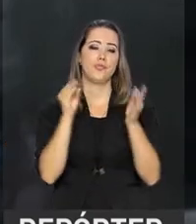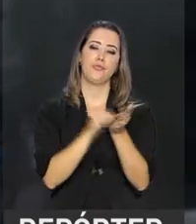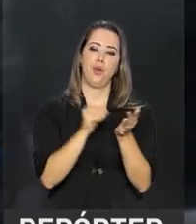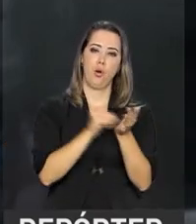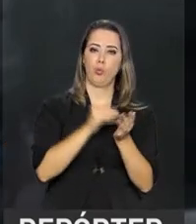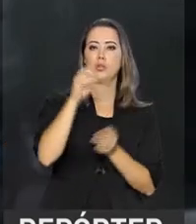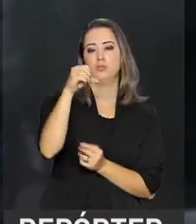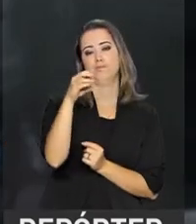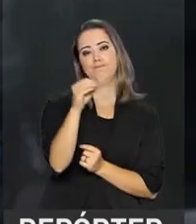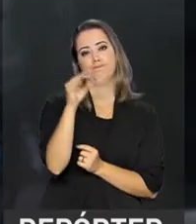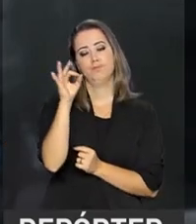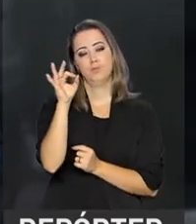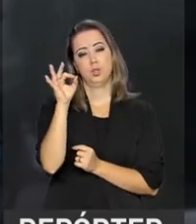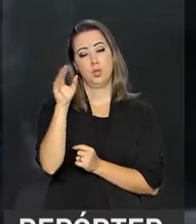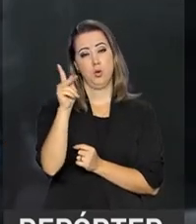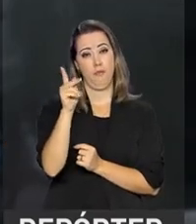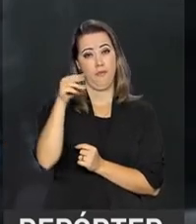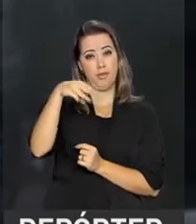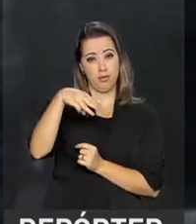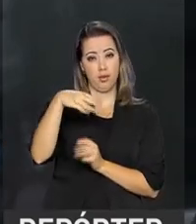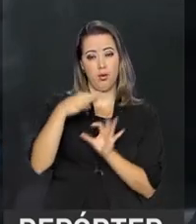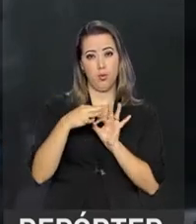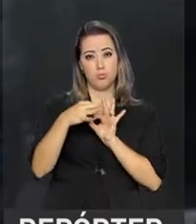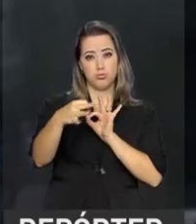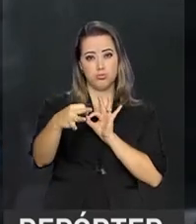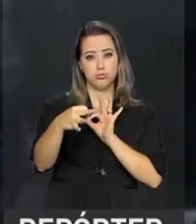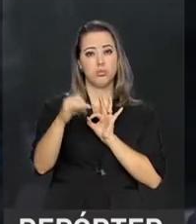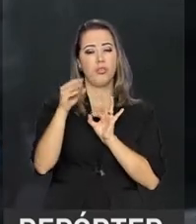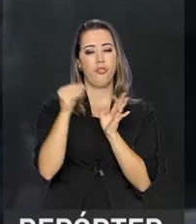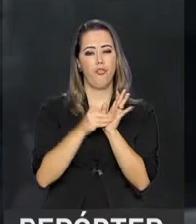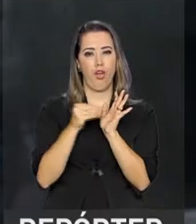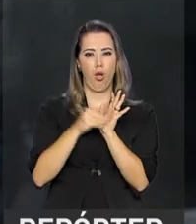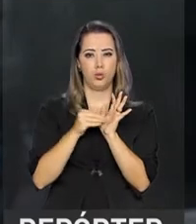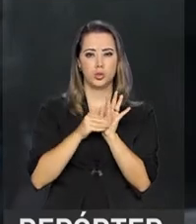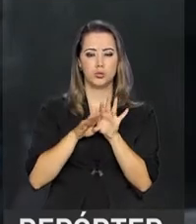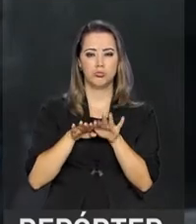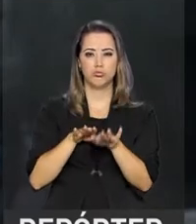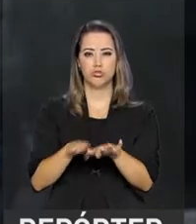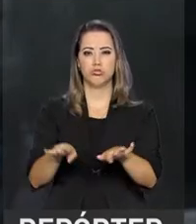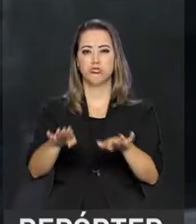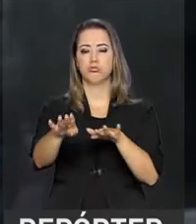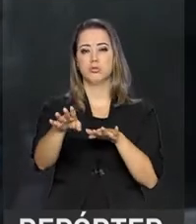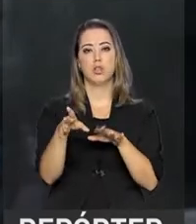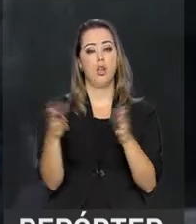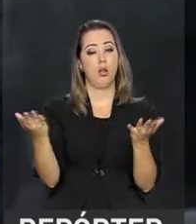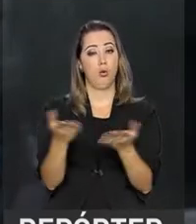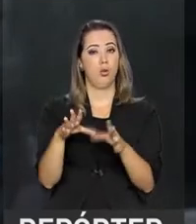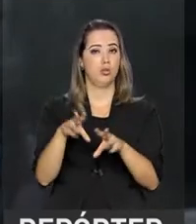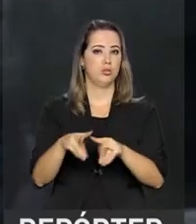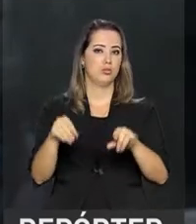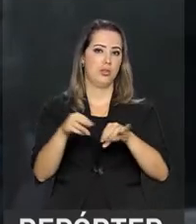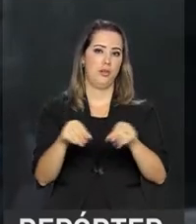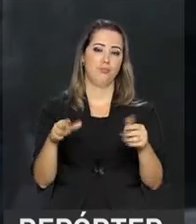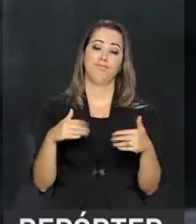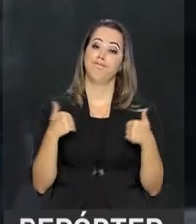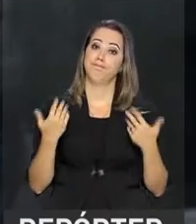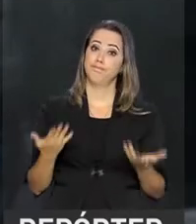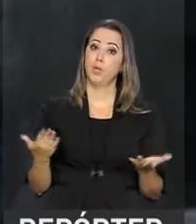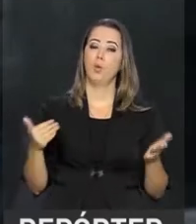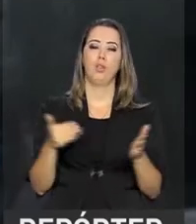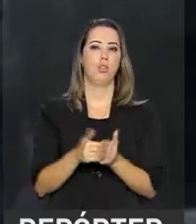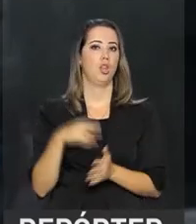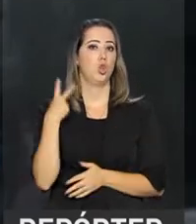asfaltados inclusive que já estão em obras e no período de pico do escoamento da produção agrícola até 2.000 caminhões